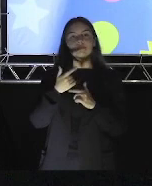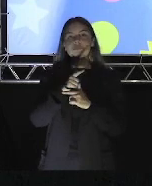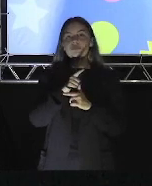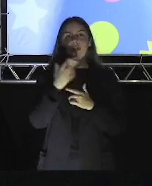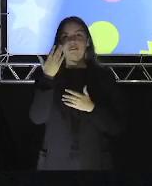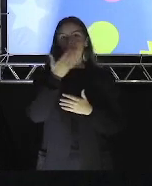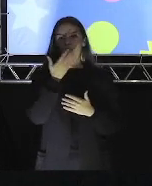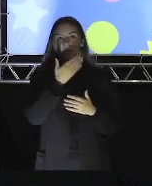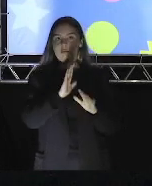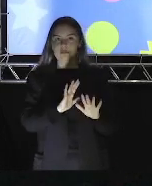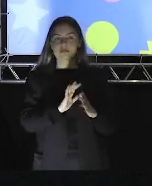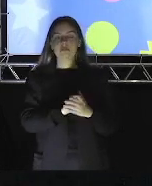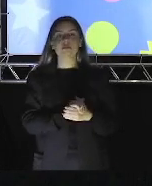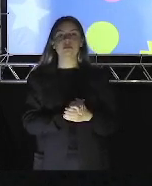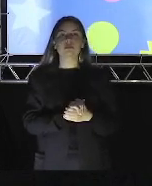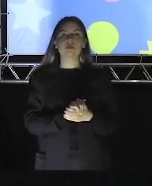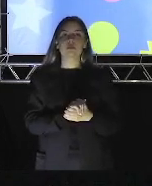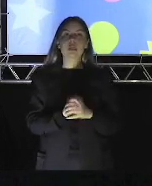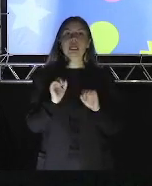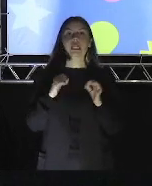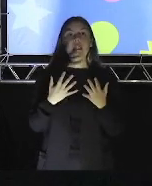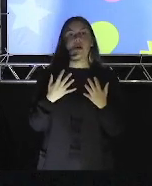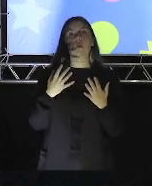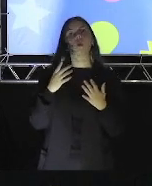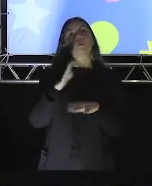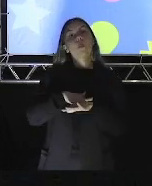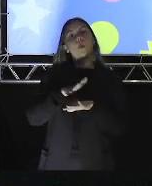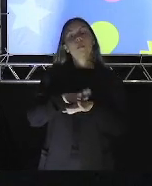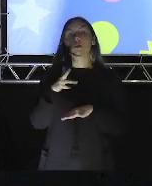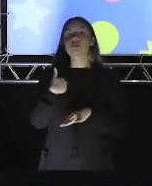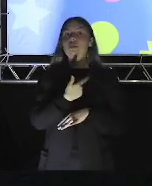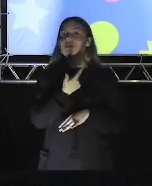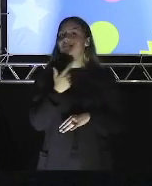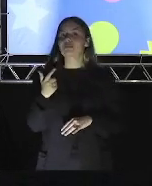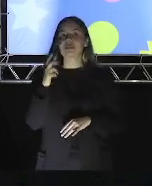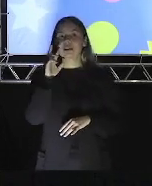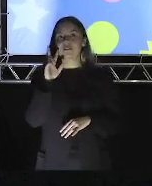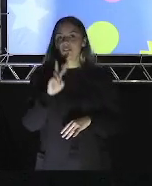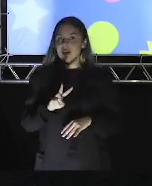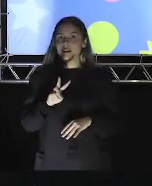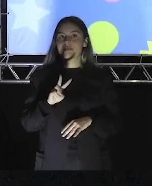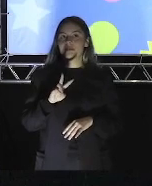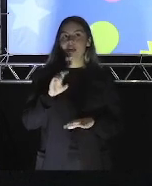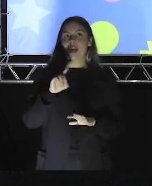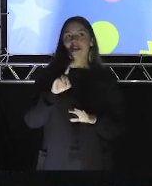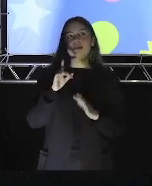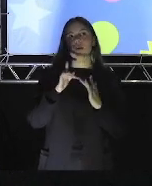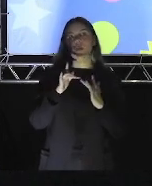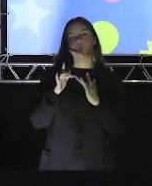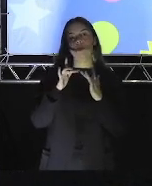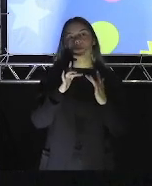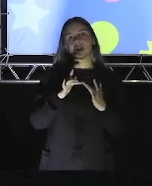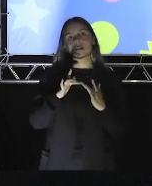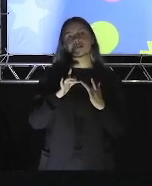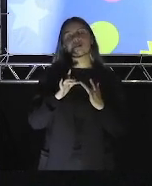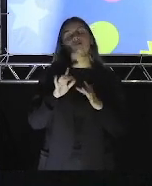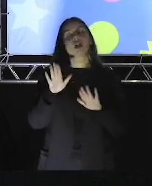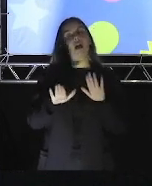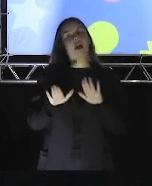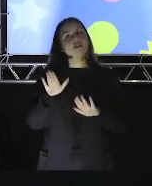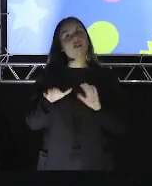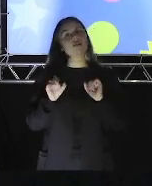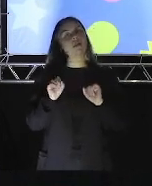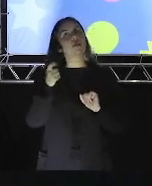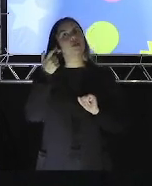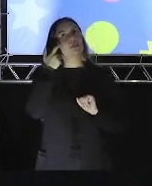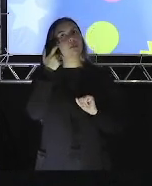né? E quando a gente não consegue ver essas interações, muitas vezes a gente pode